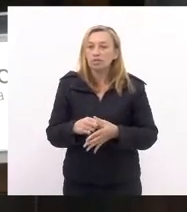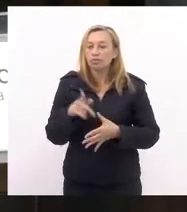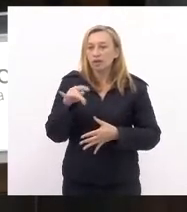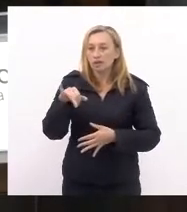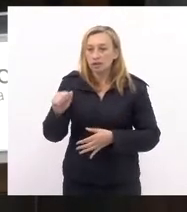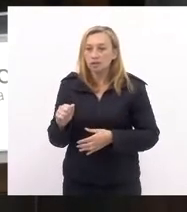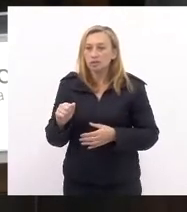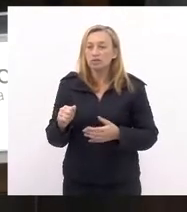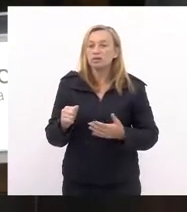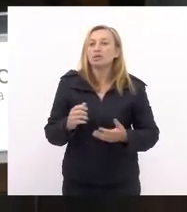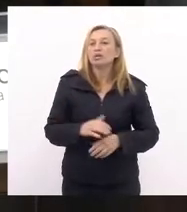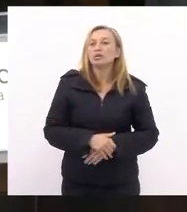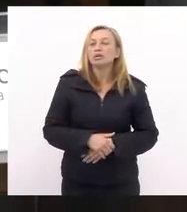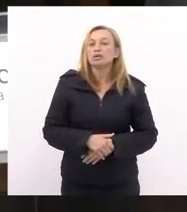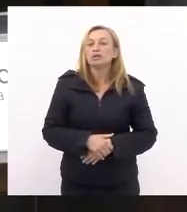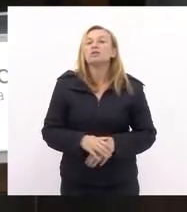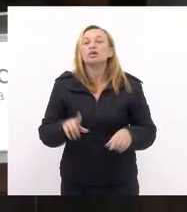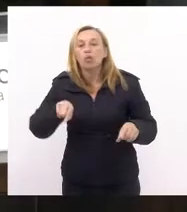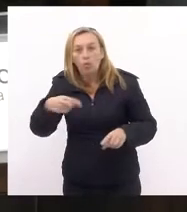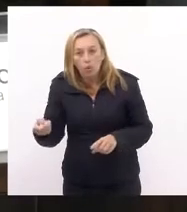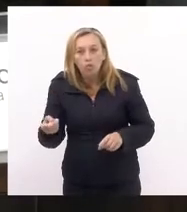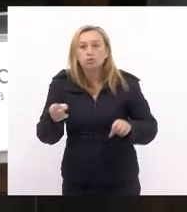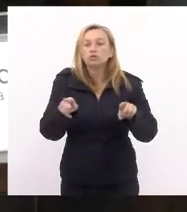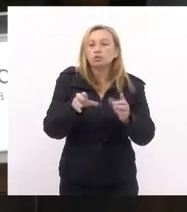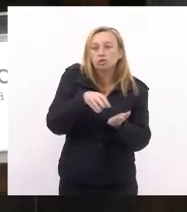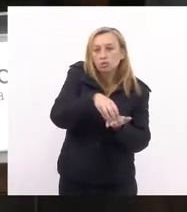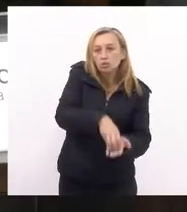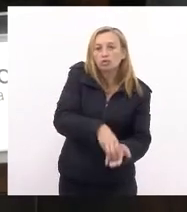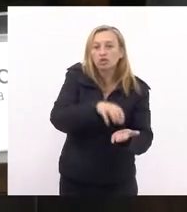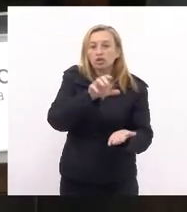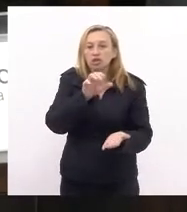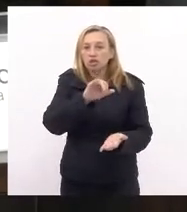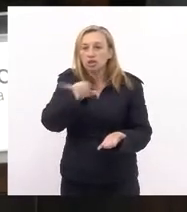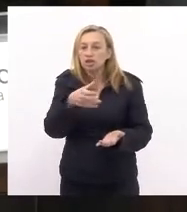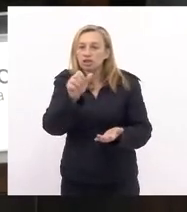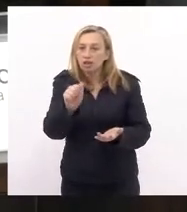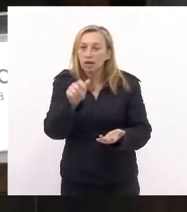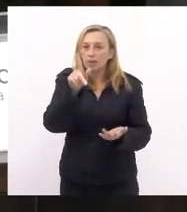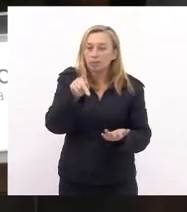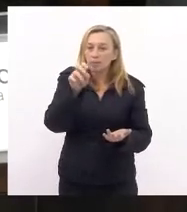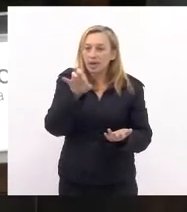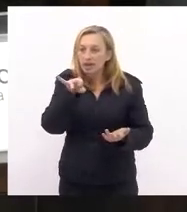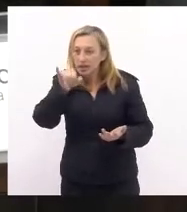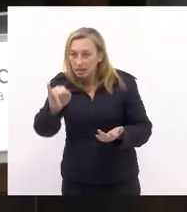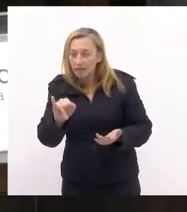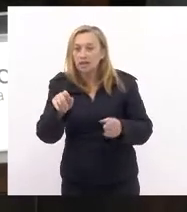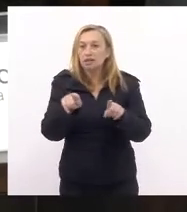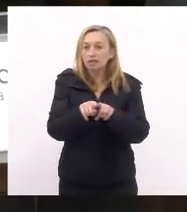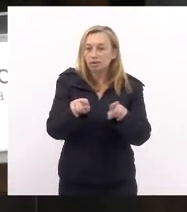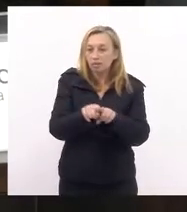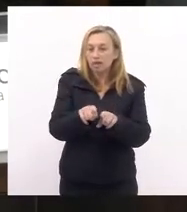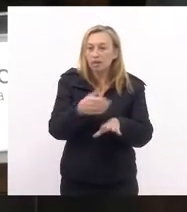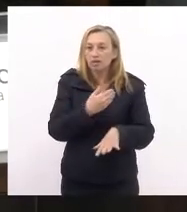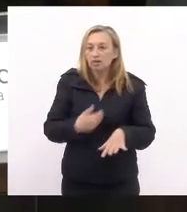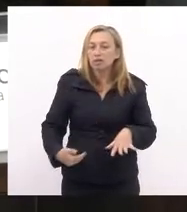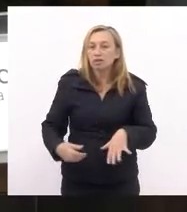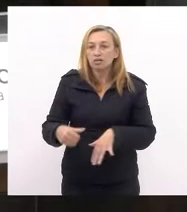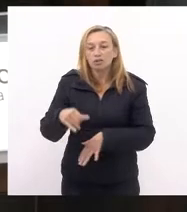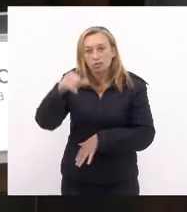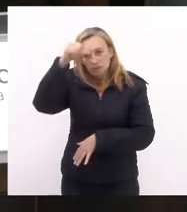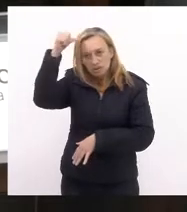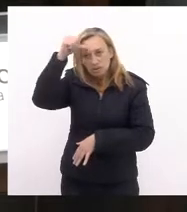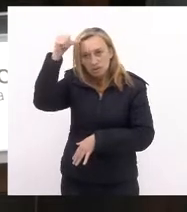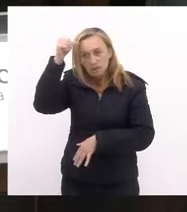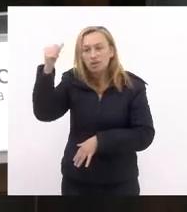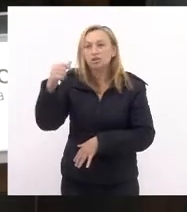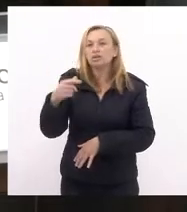um dos agraciados. Temos outro núcleo em Japeri, e na nossa gestão, já do governador Cláudio Castro, do